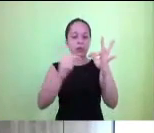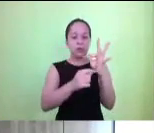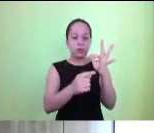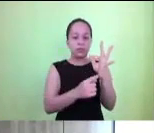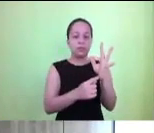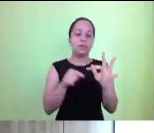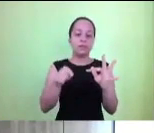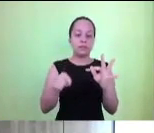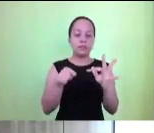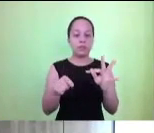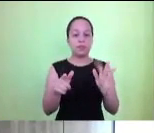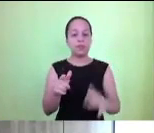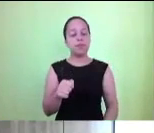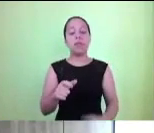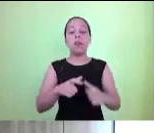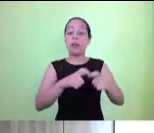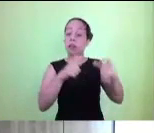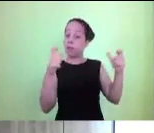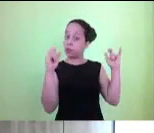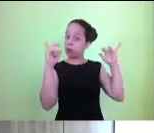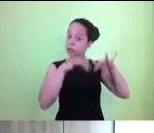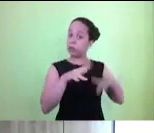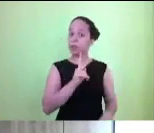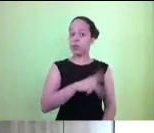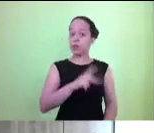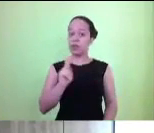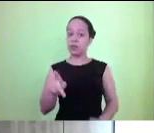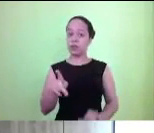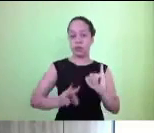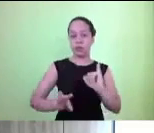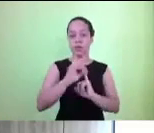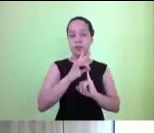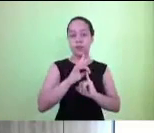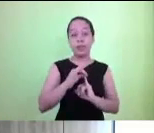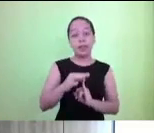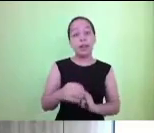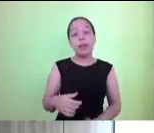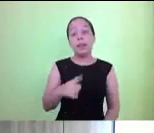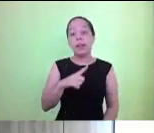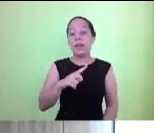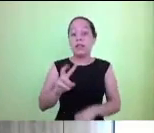081, ampla concorrência. 7 inscritos, 6 vagas.